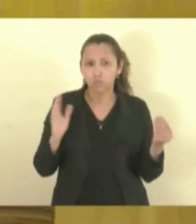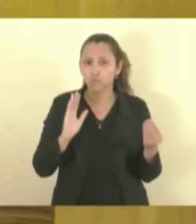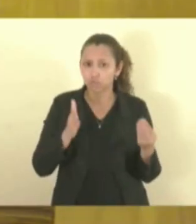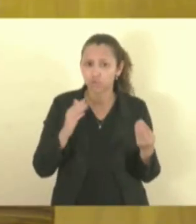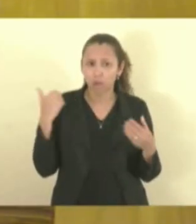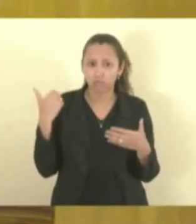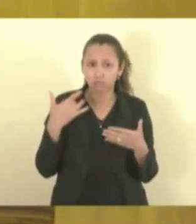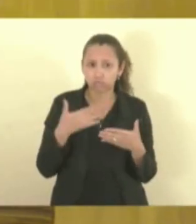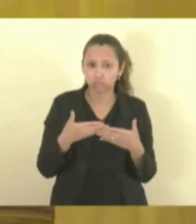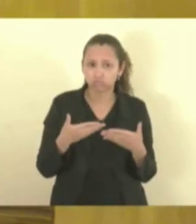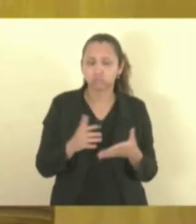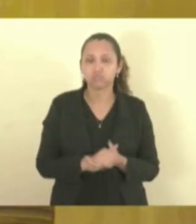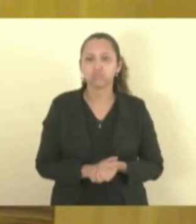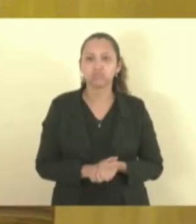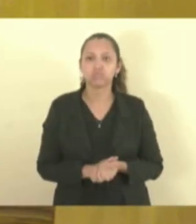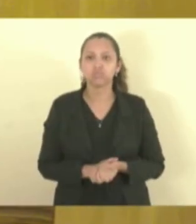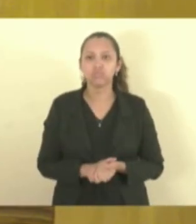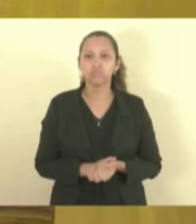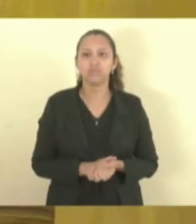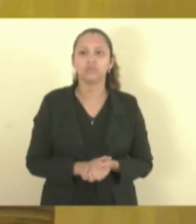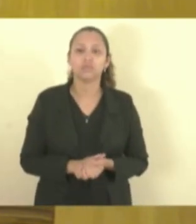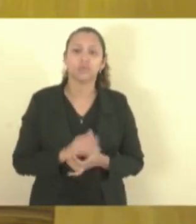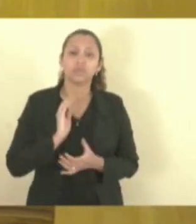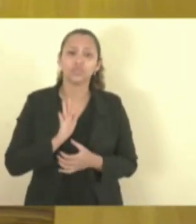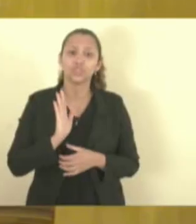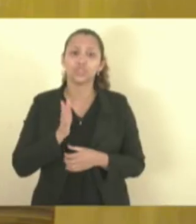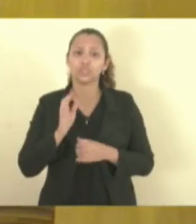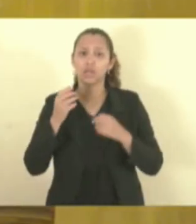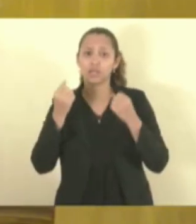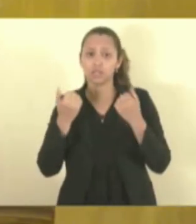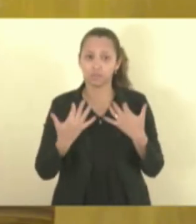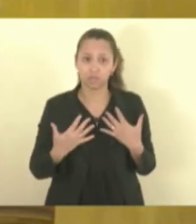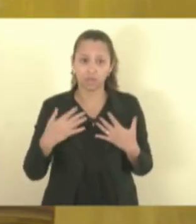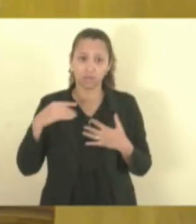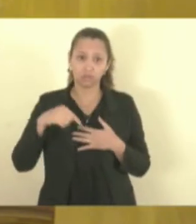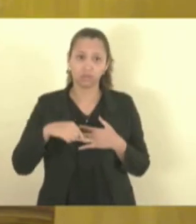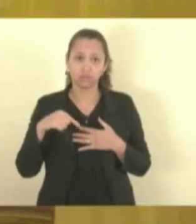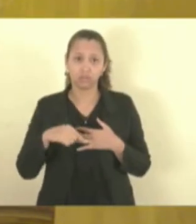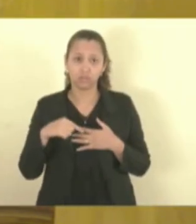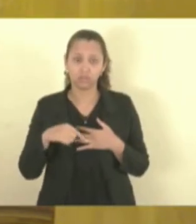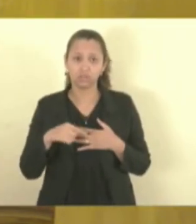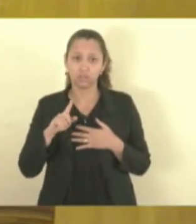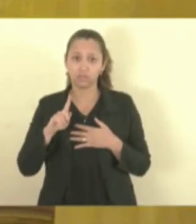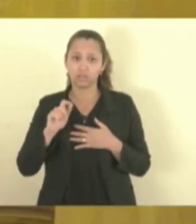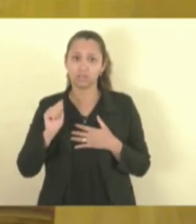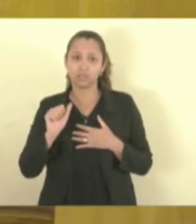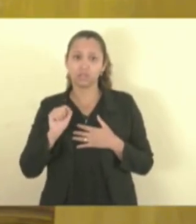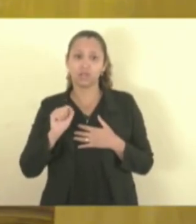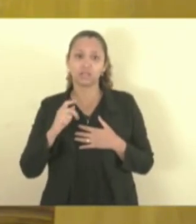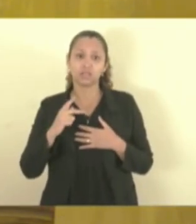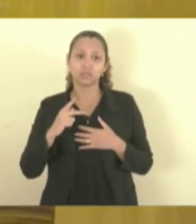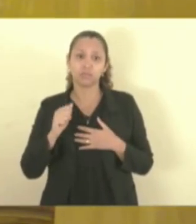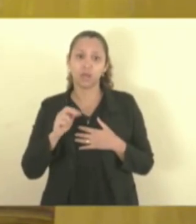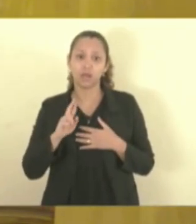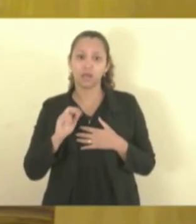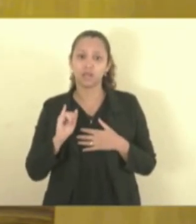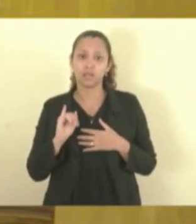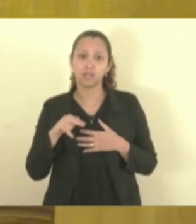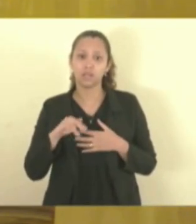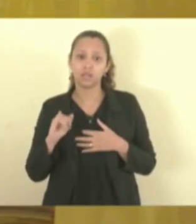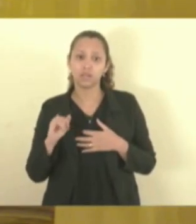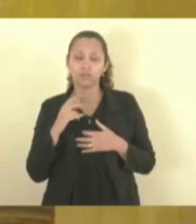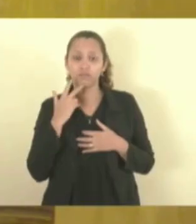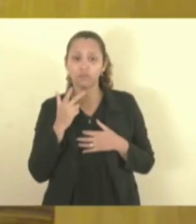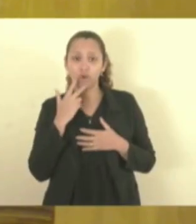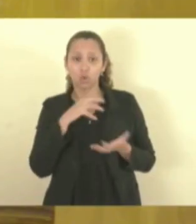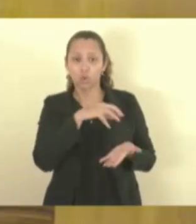Tal como foi colocado aqui mais cedo, né? Acho que foi o Gasparini que comentou, que as unidades de conservação elas